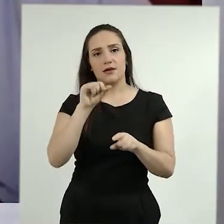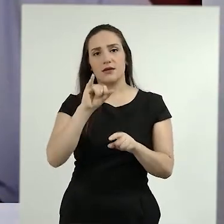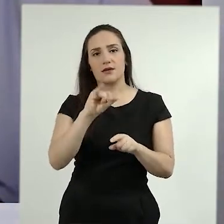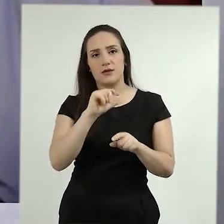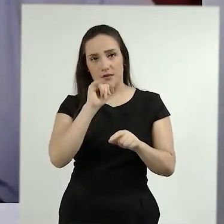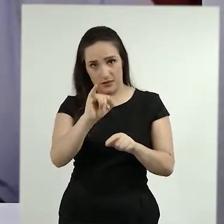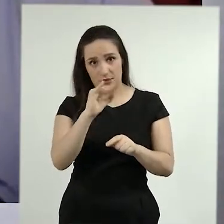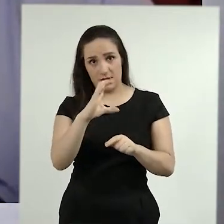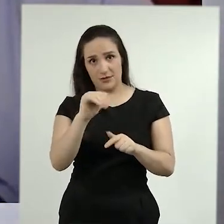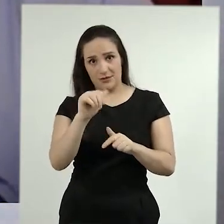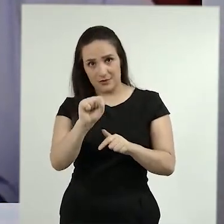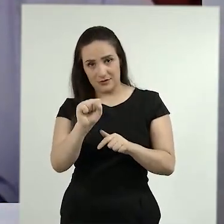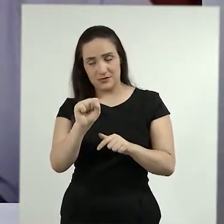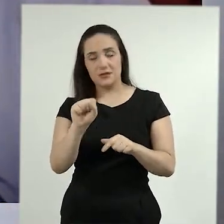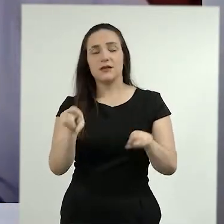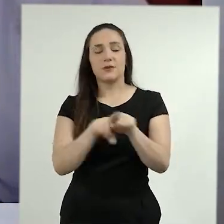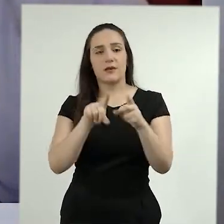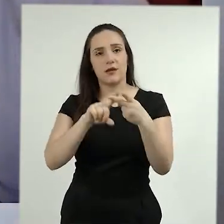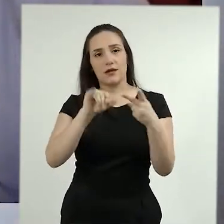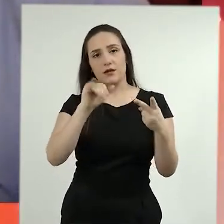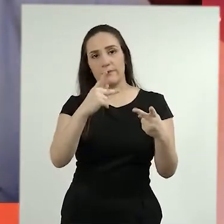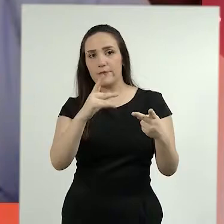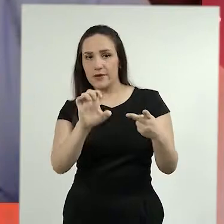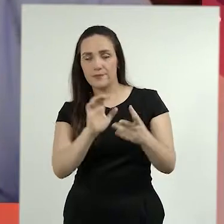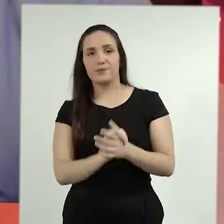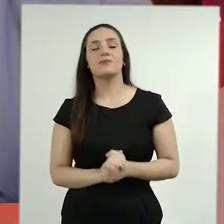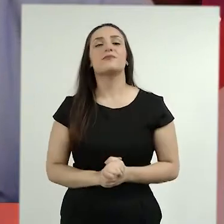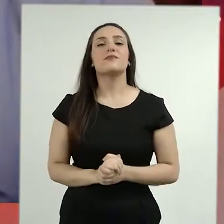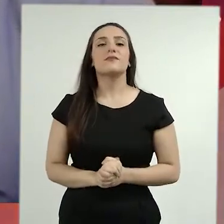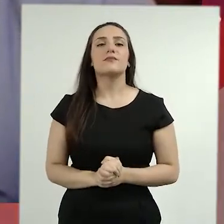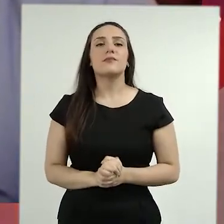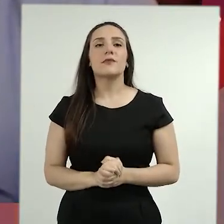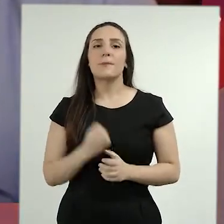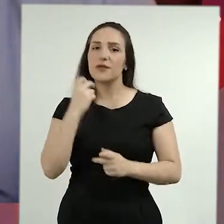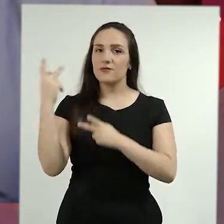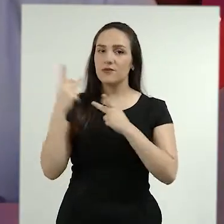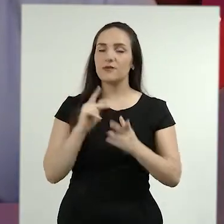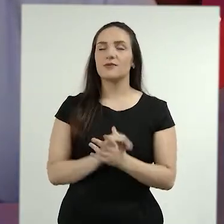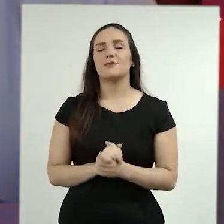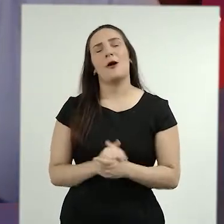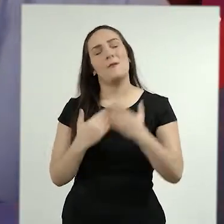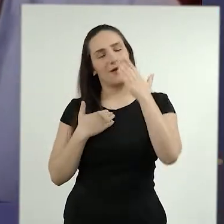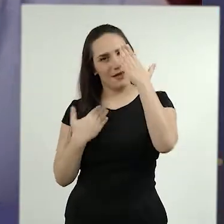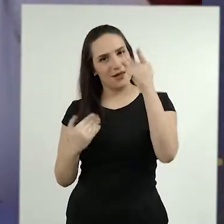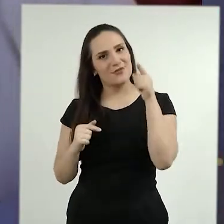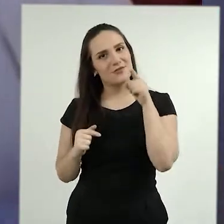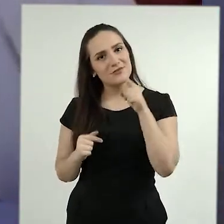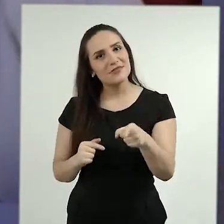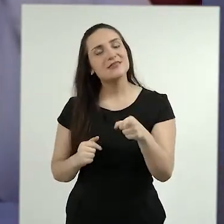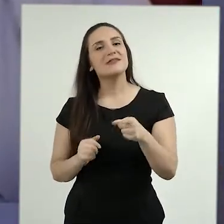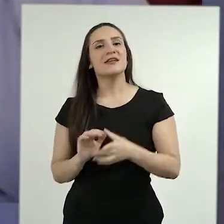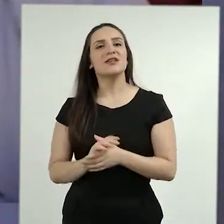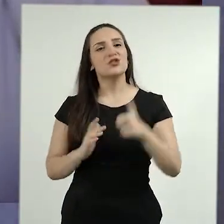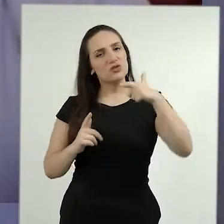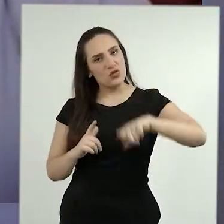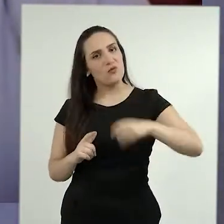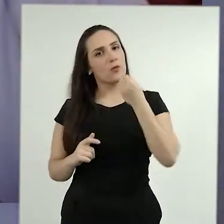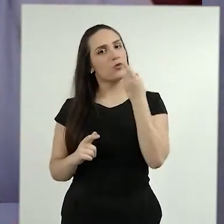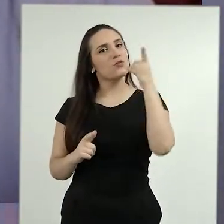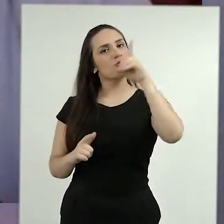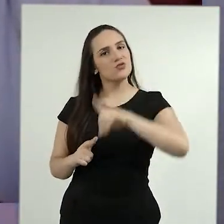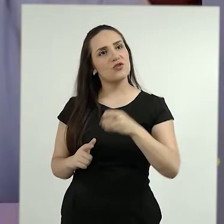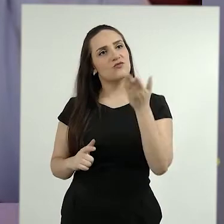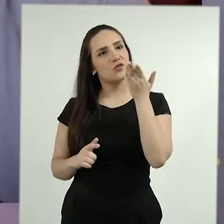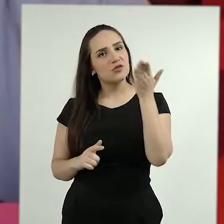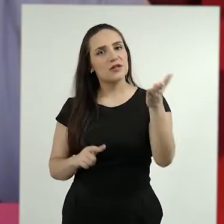de Conservação de Animais Silvestres. Seja muito bem-vindo. Obrigada, Danilo. Obrigado você pelo convite mais uma vez, Lívia. Muito bom